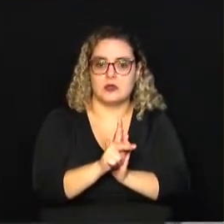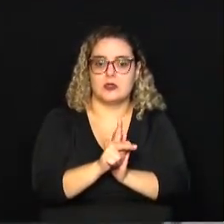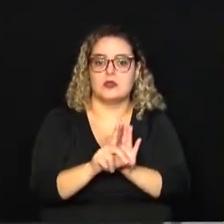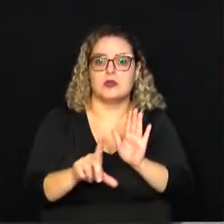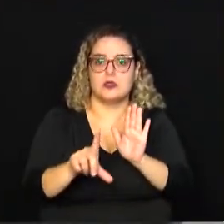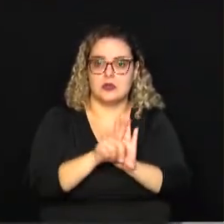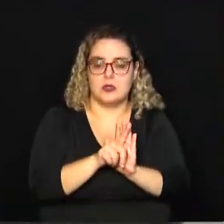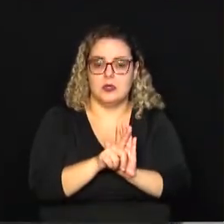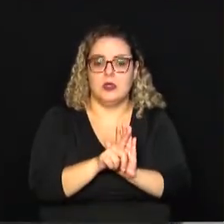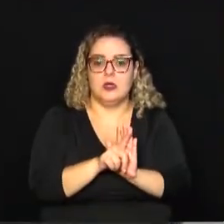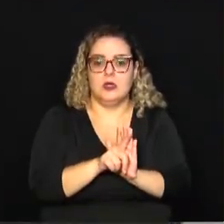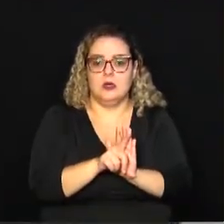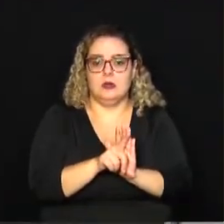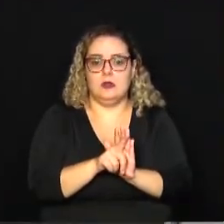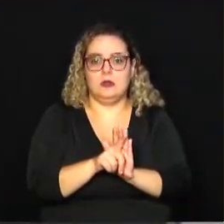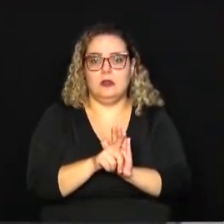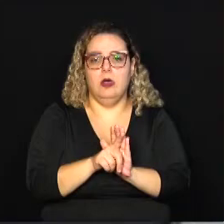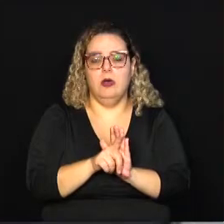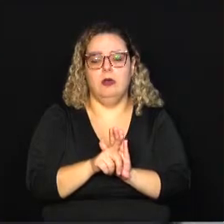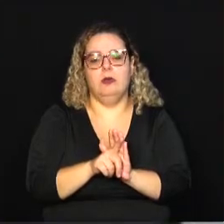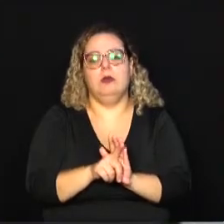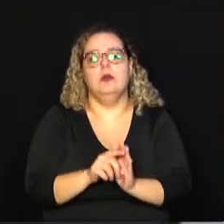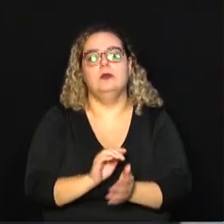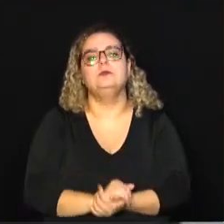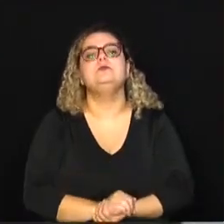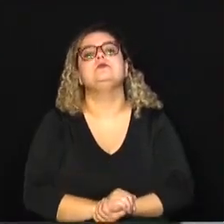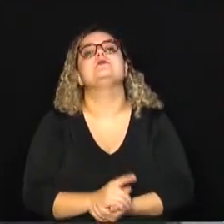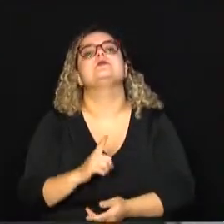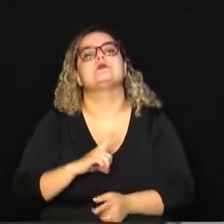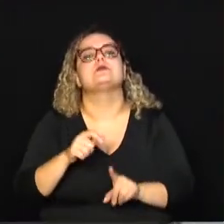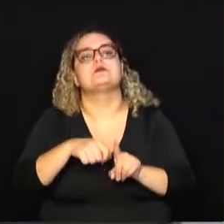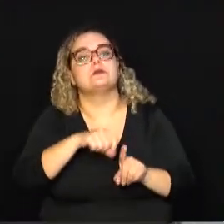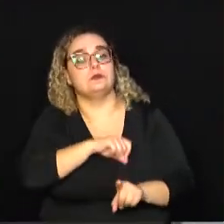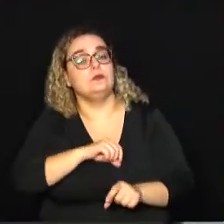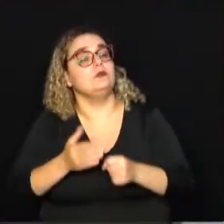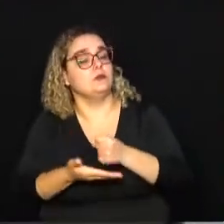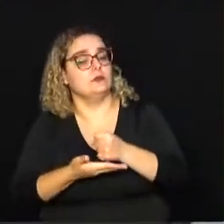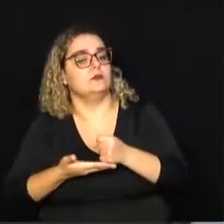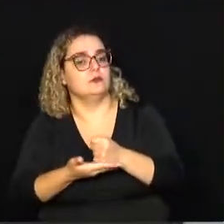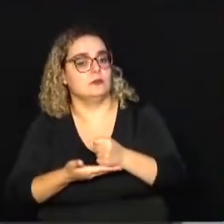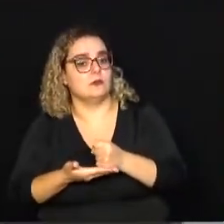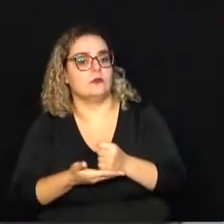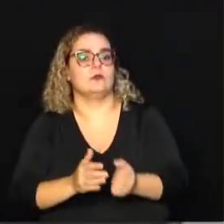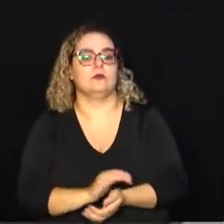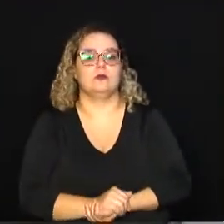projeto de lei pedindo a renda básica também em Campinas, né? O auxílio de emergência,